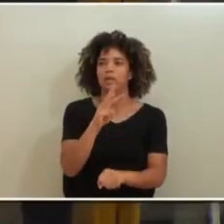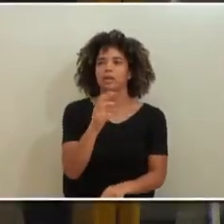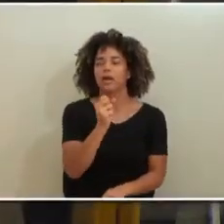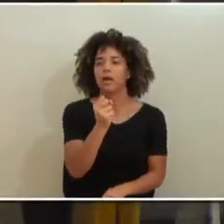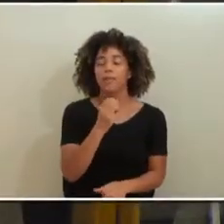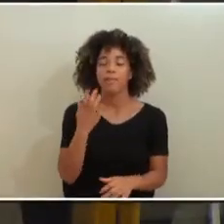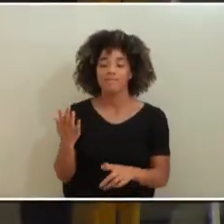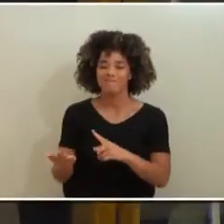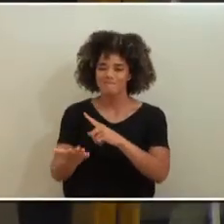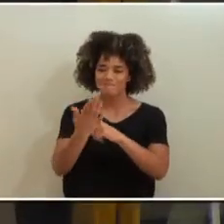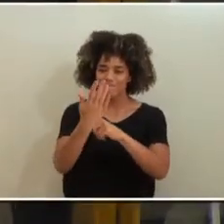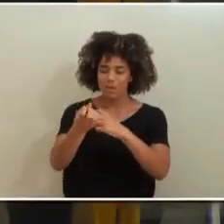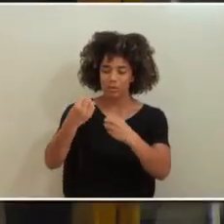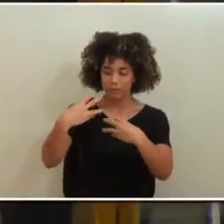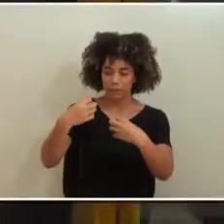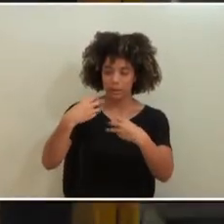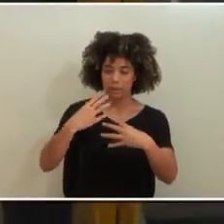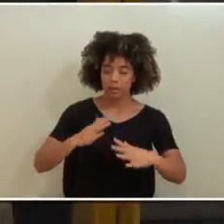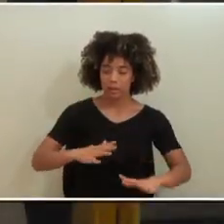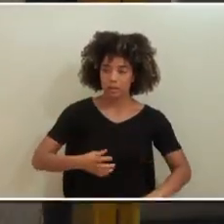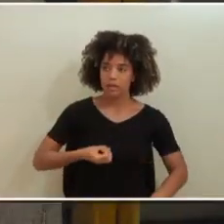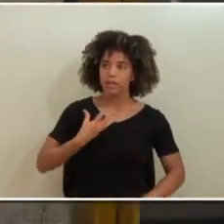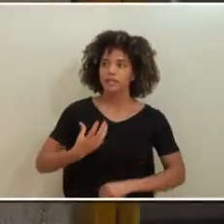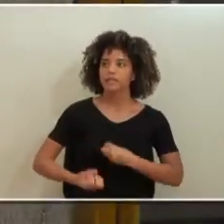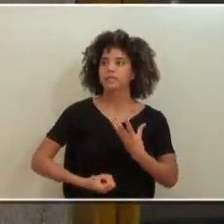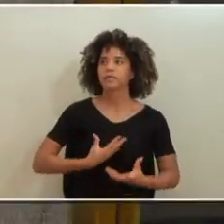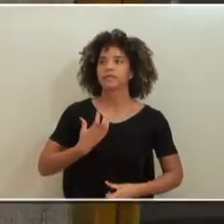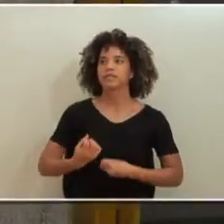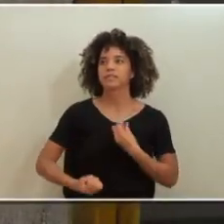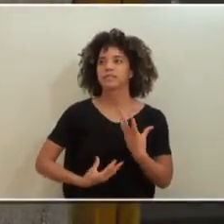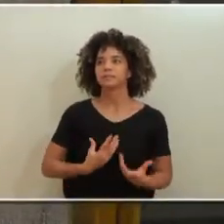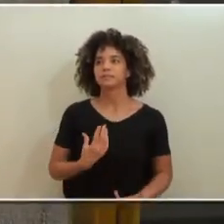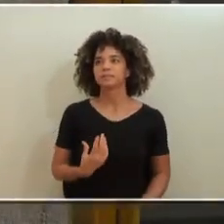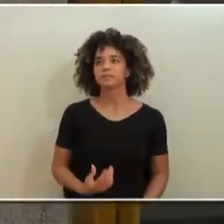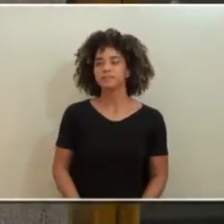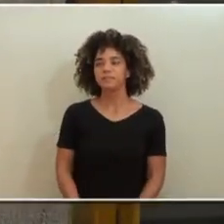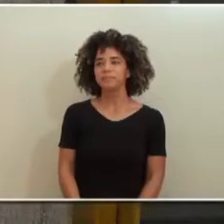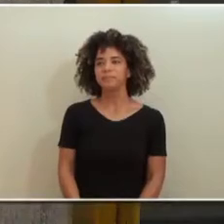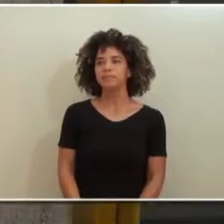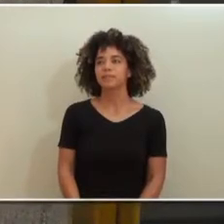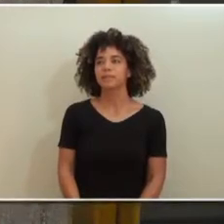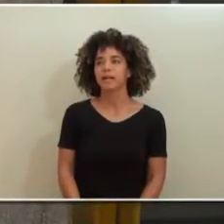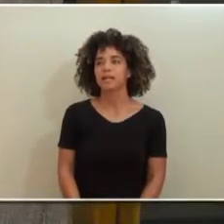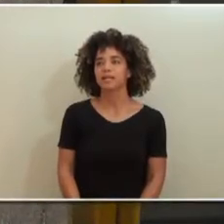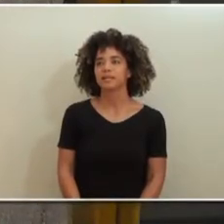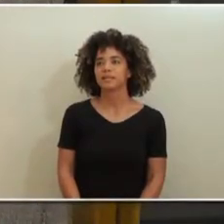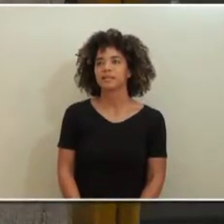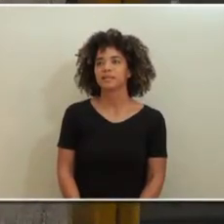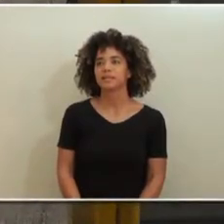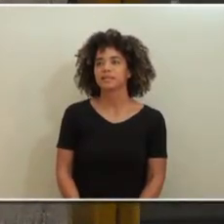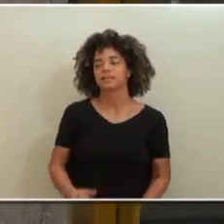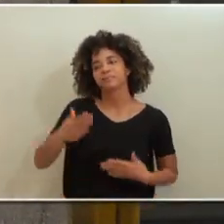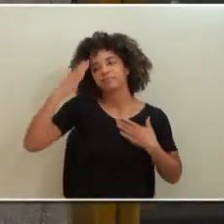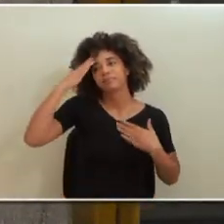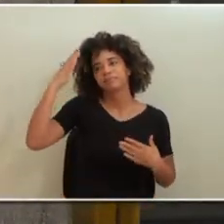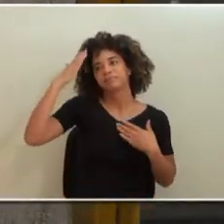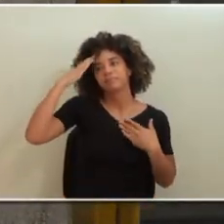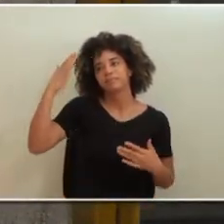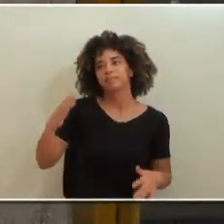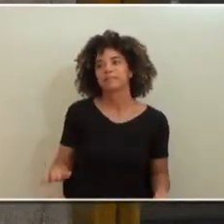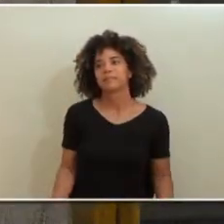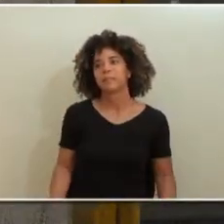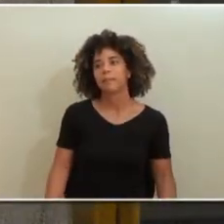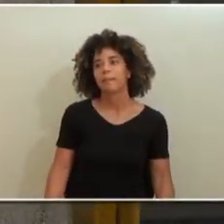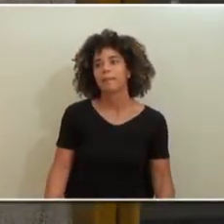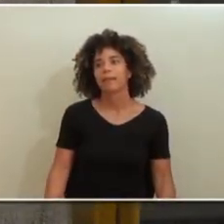falando de maneira serena, sem que a emoção tomasse conta, apesar de estar extremamente emocionado. Tá? Então, muito obrigado. E para o